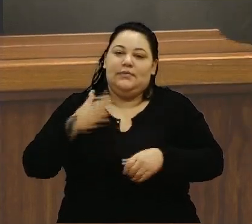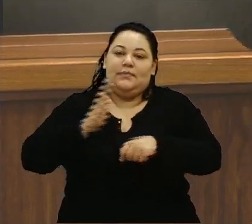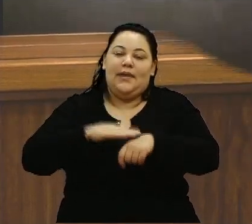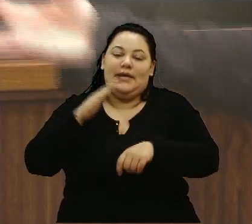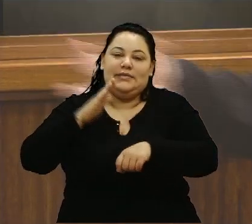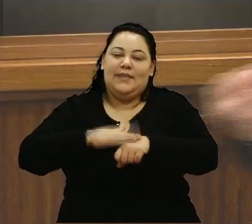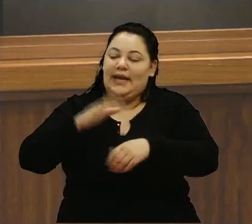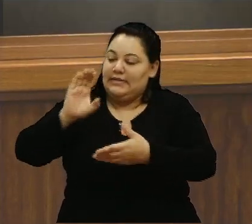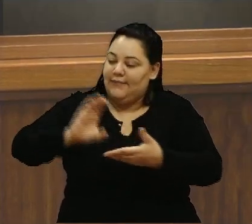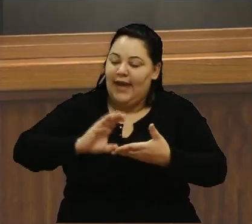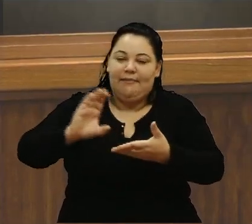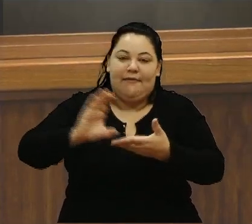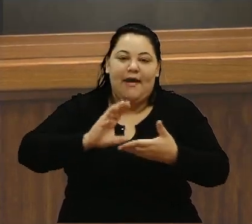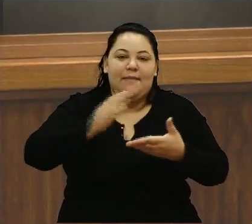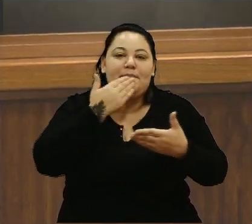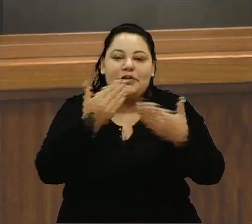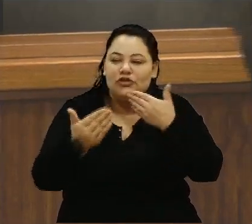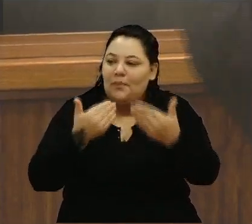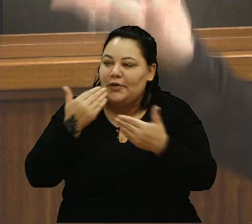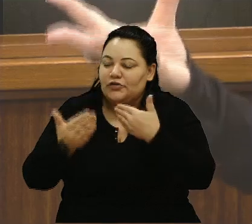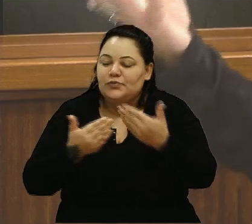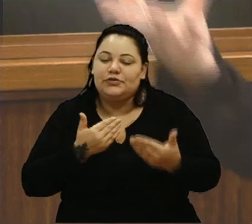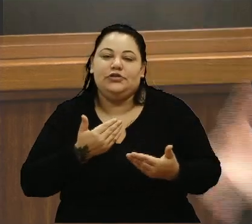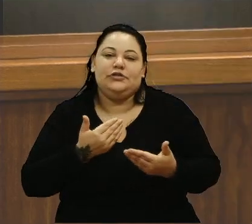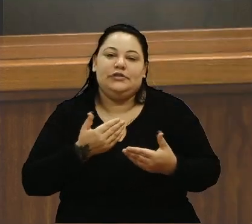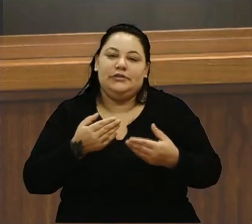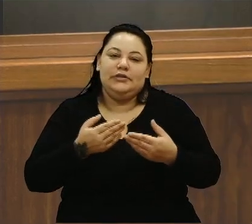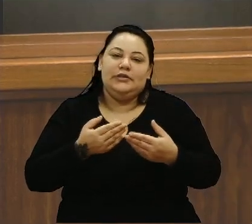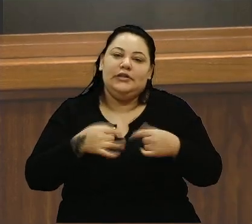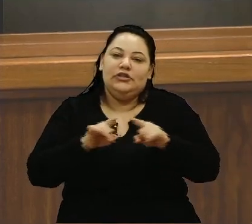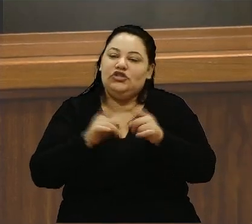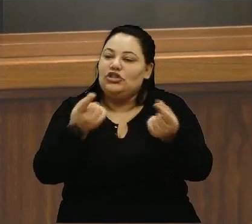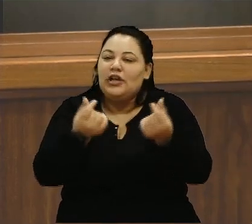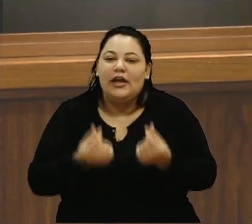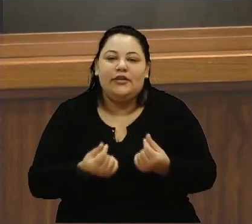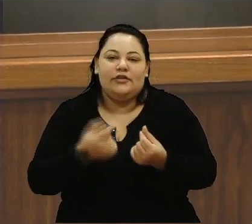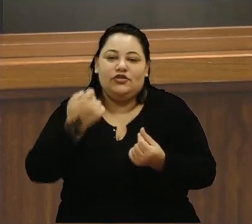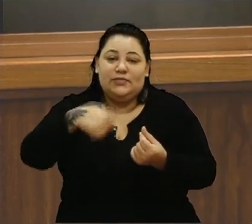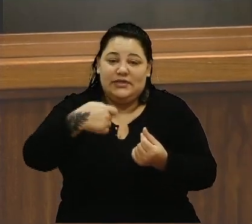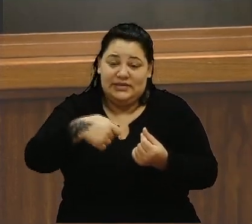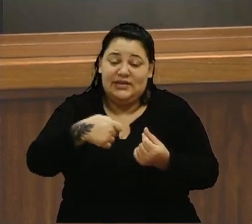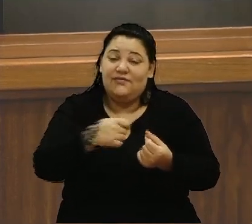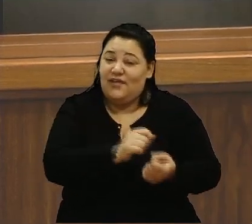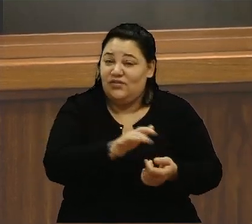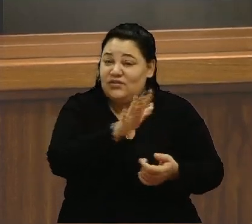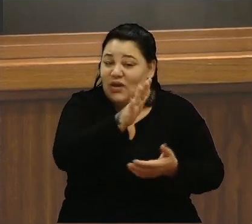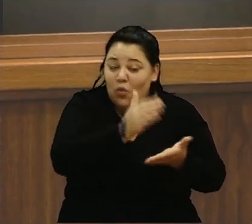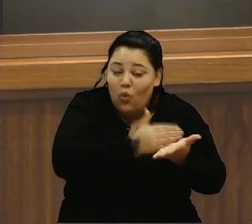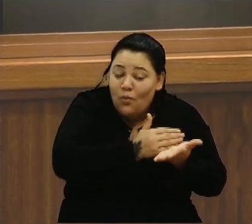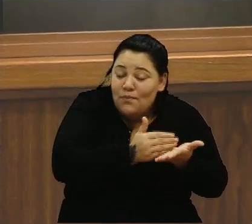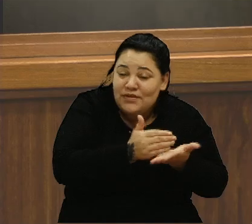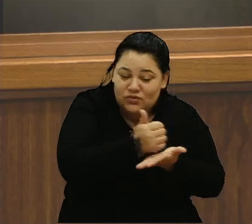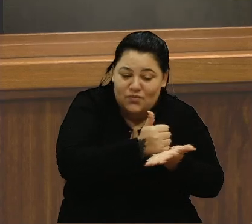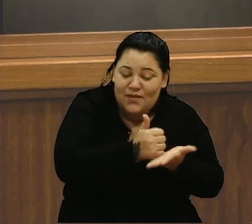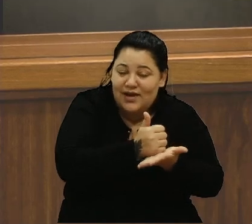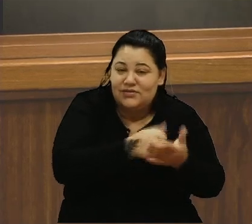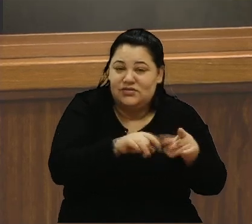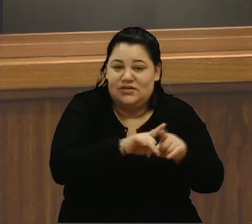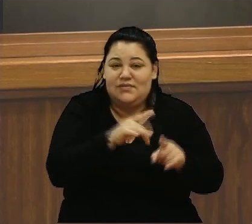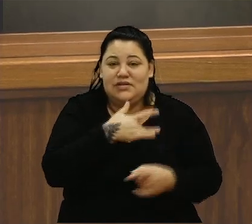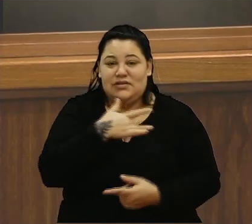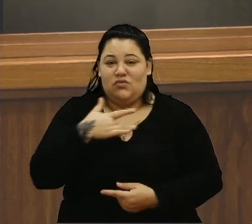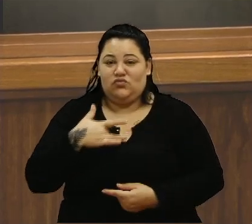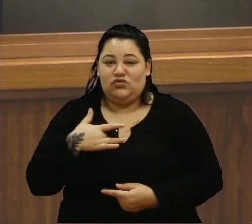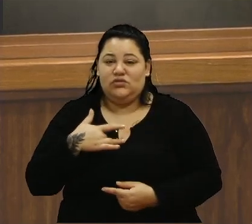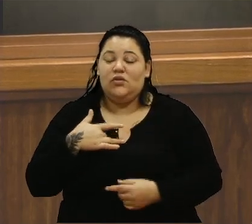hospital, verbas para isso, para aquilo, emendas, né? Nós precisamos valorizar a base da saúde também.